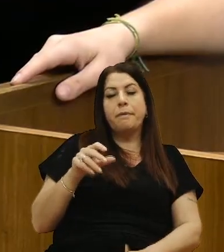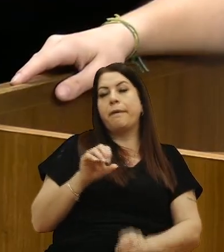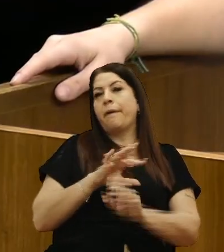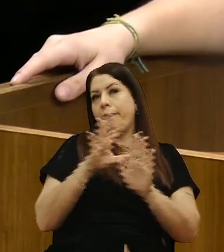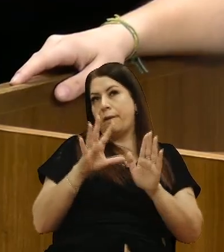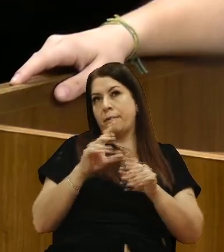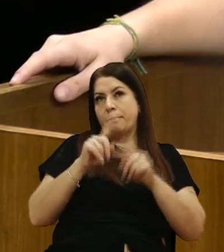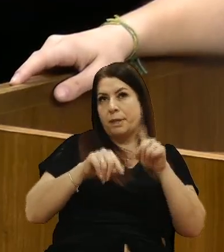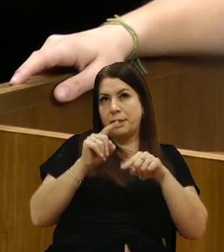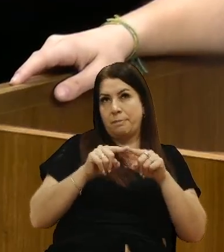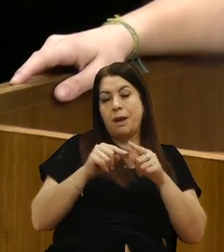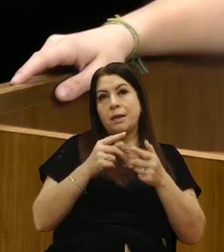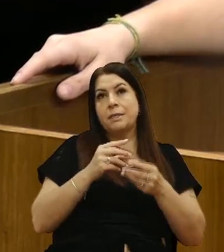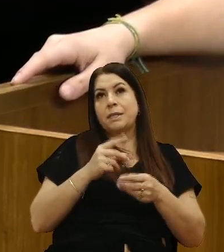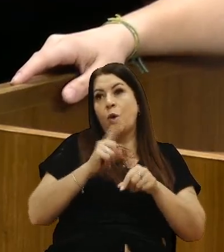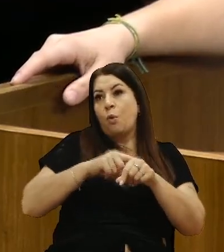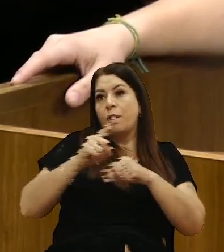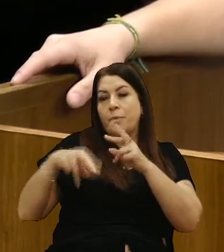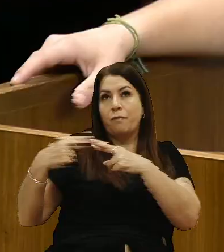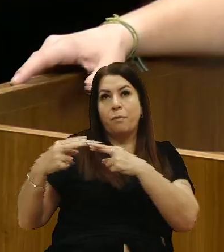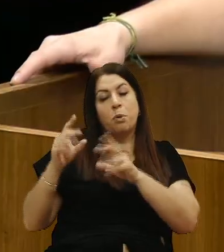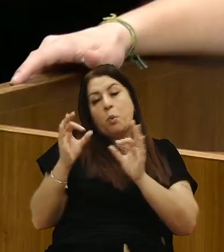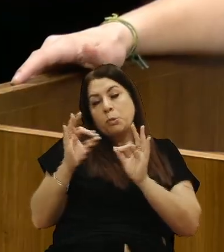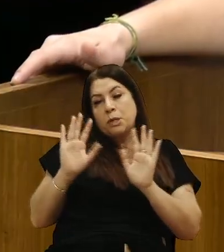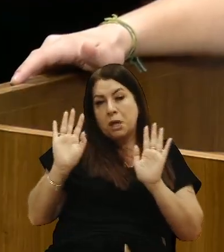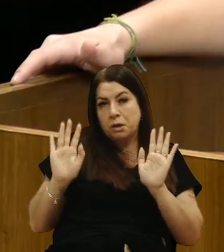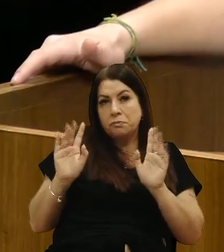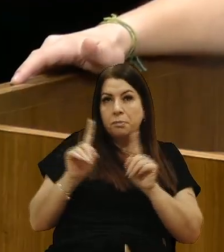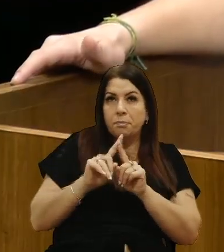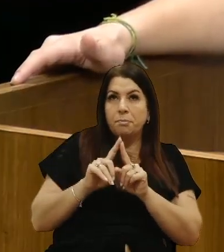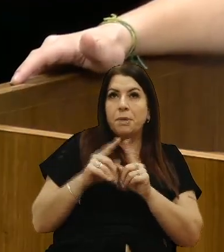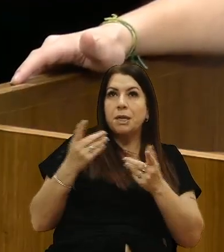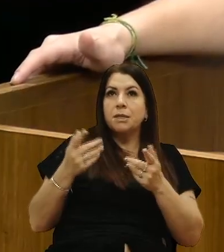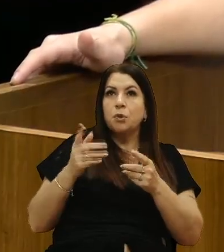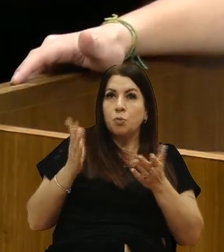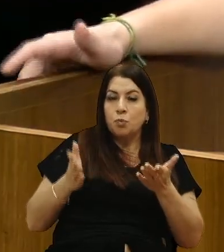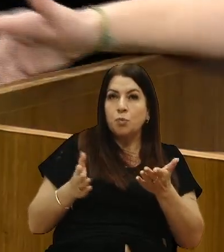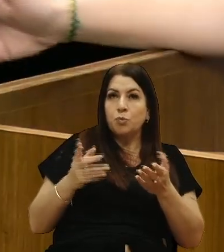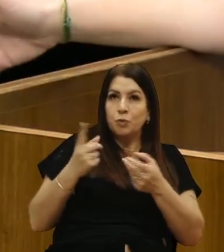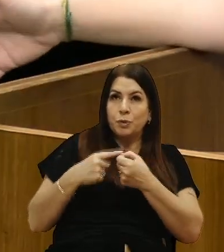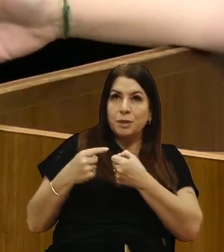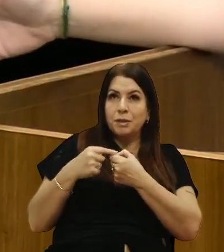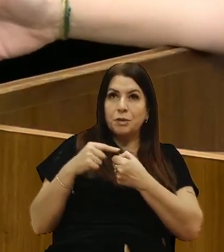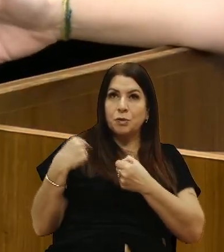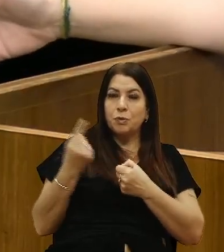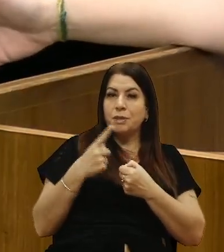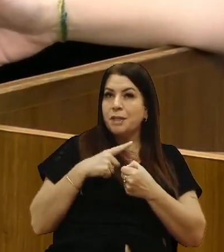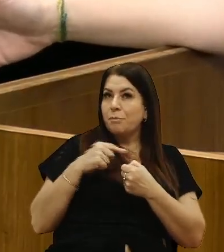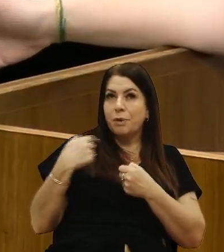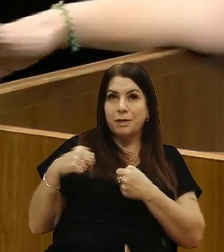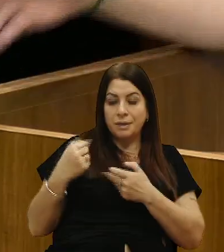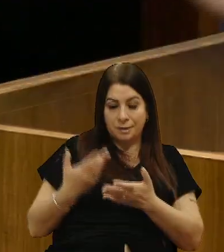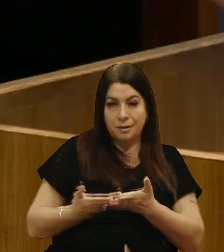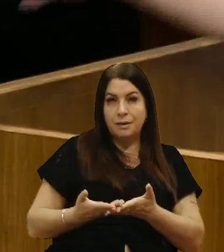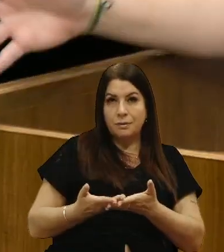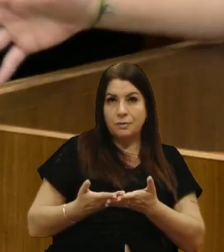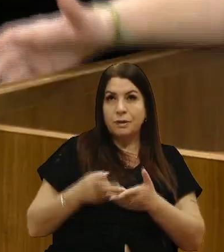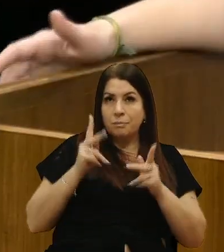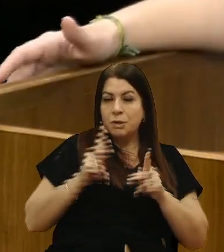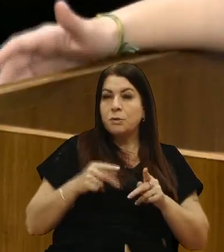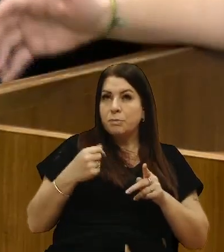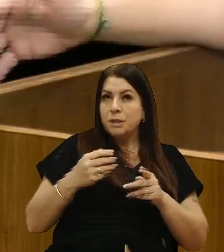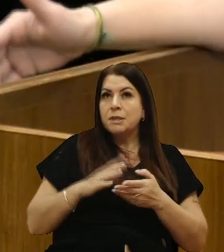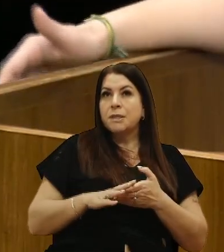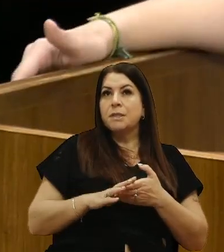concessão de materiais paliativos não é o ideal, mas atualmente na nossa cidade, pelo que nós temos, é necessário. As pessoas